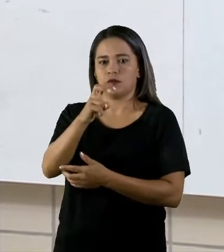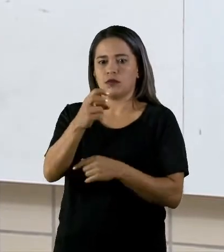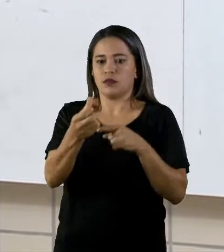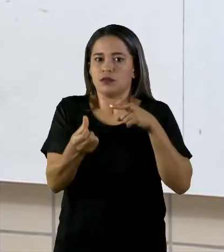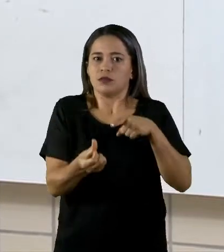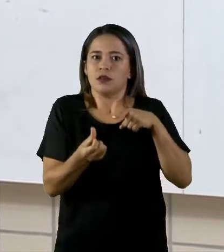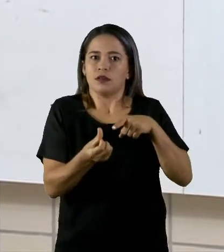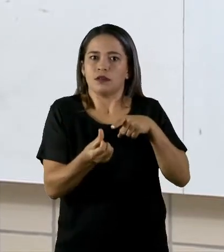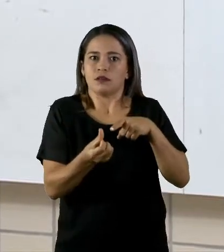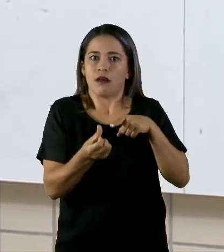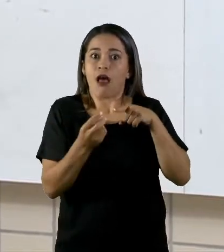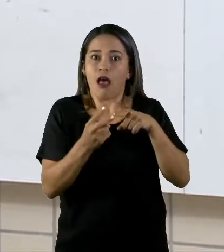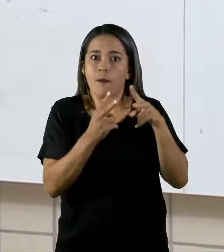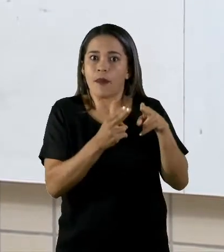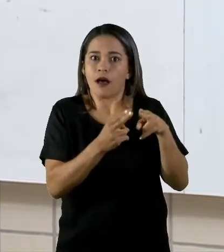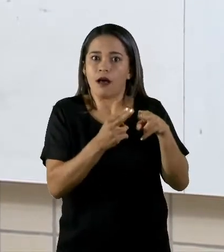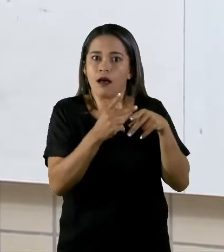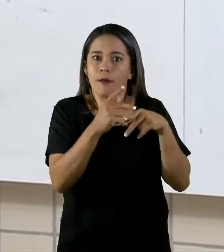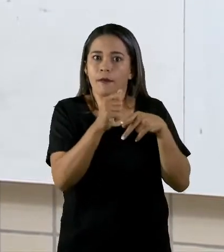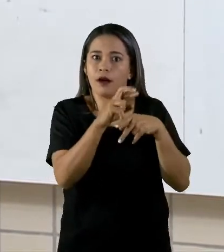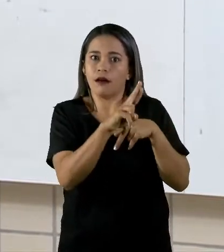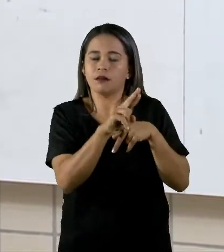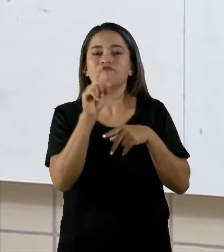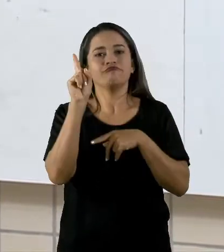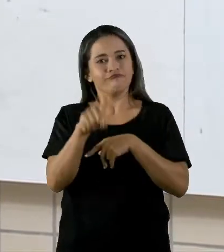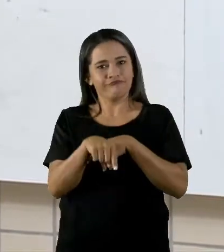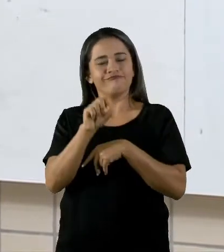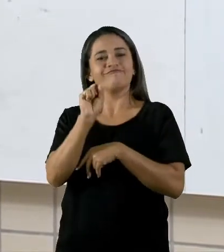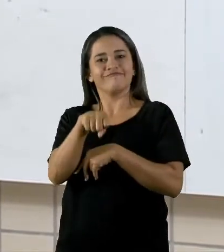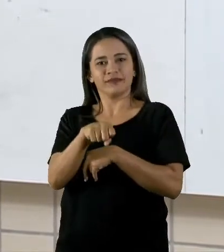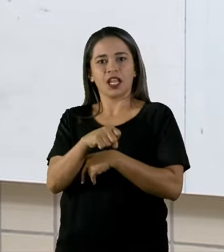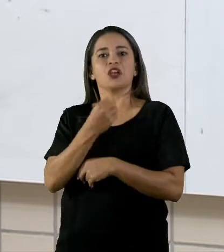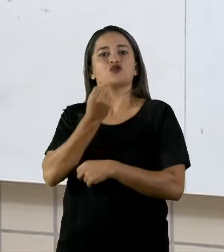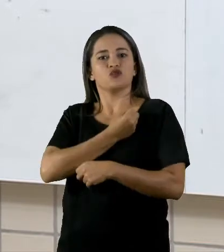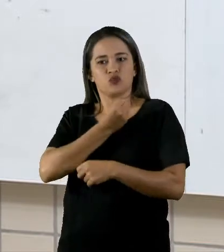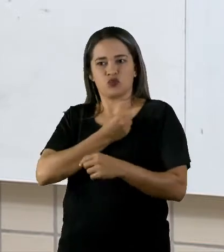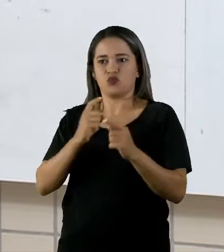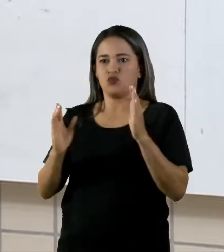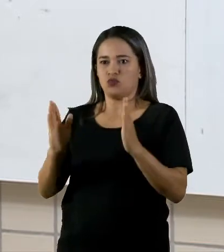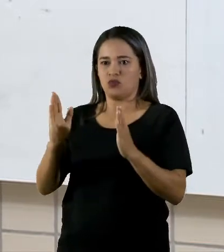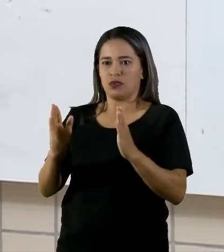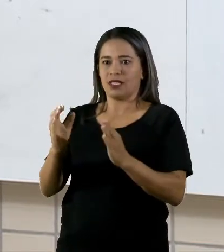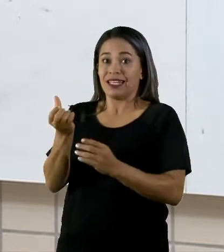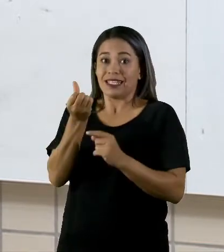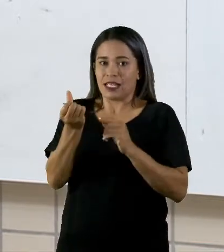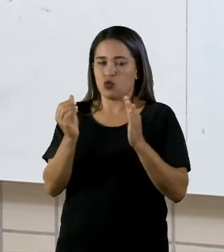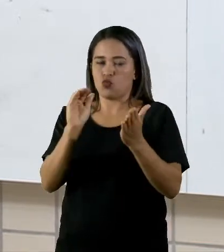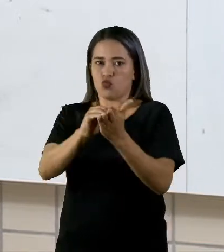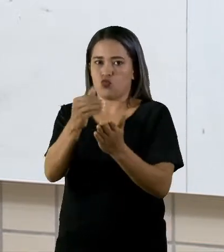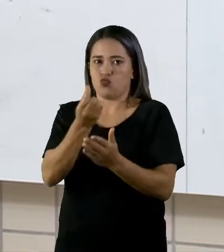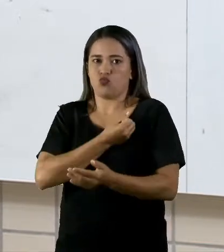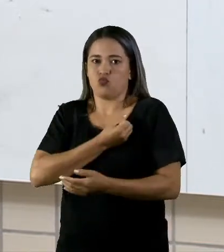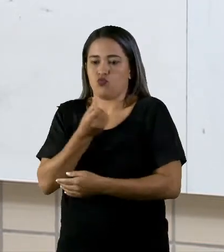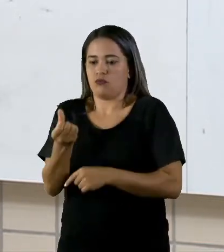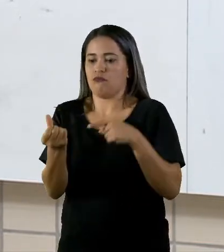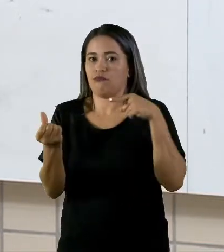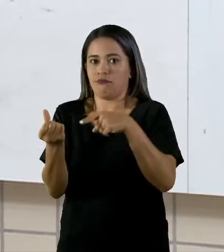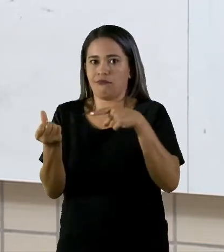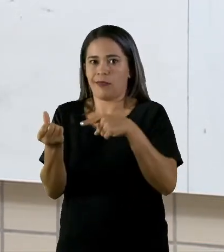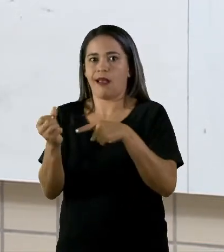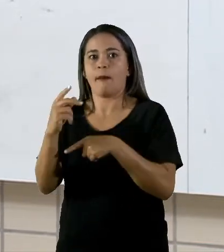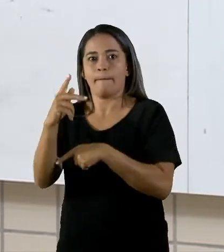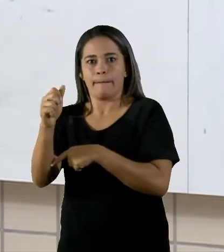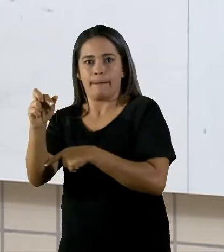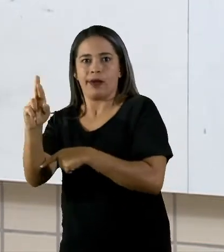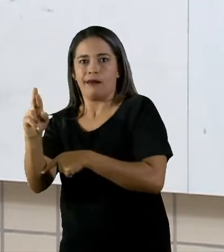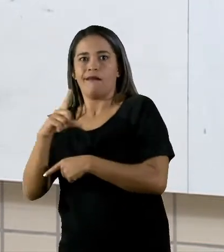12.756, ele é par? É, então esse número, esse 6 aqui está me dizendo que ele é par, ele termina em um